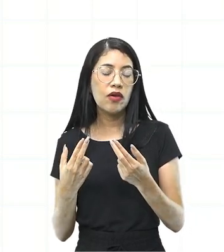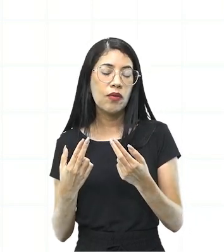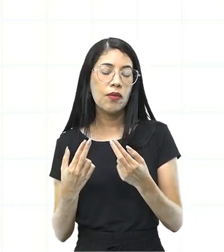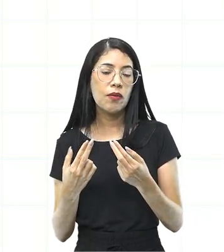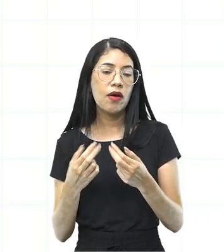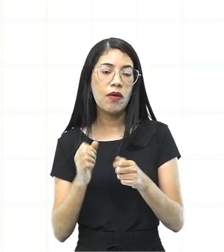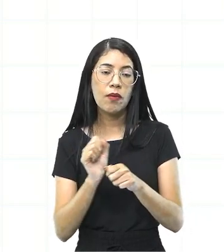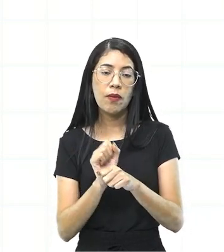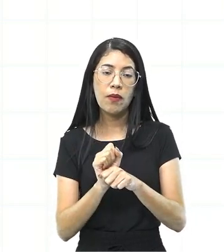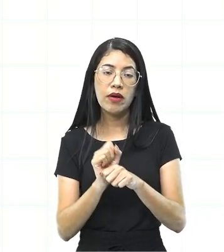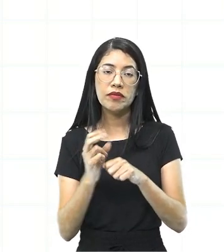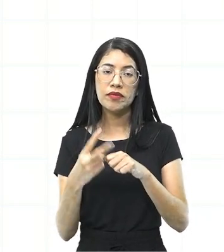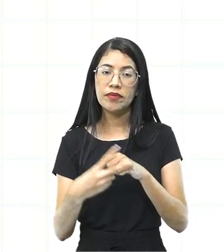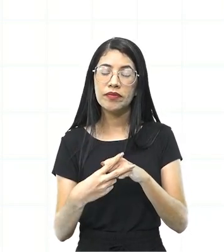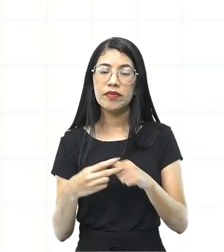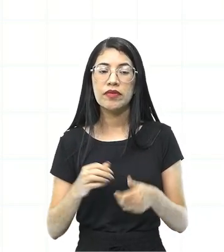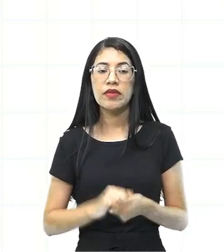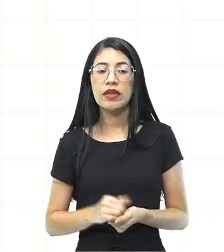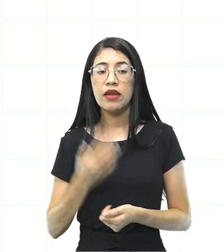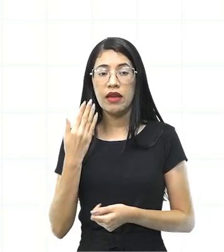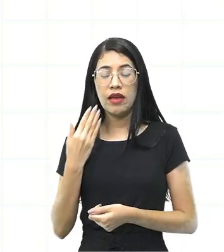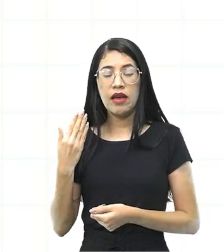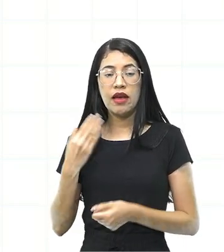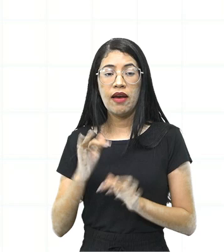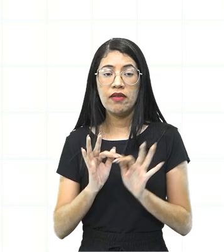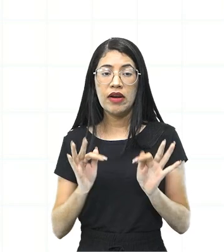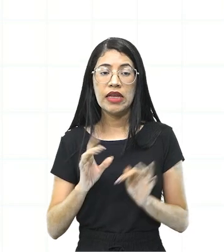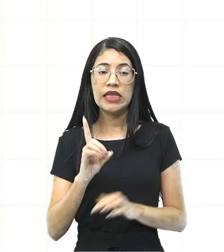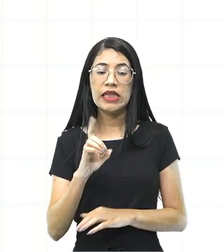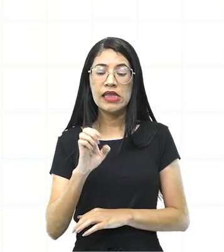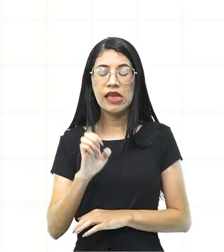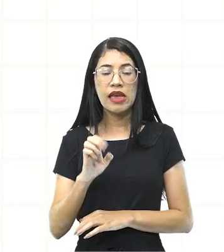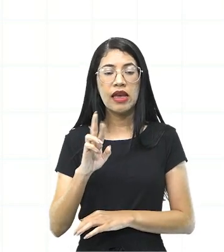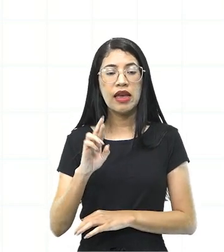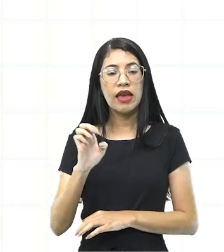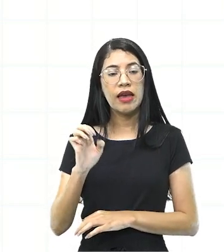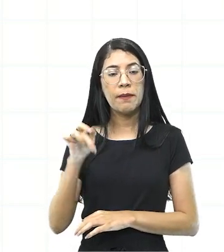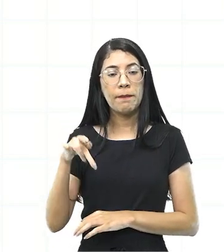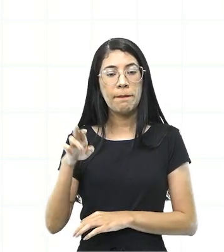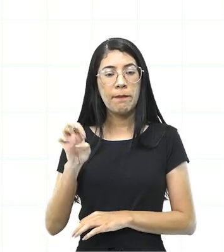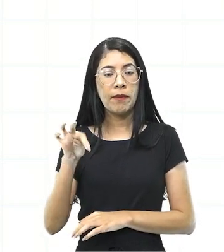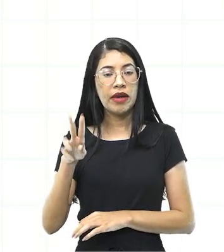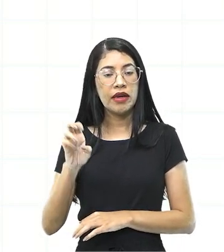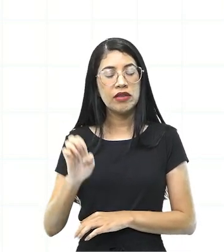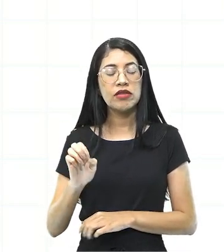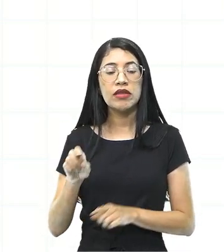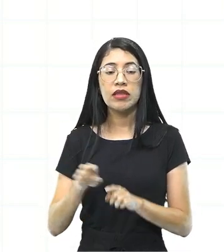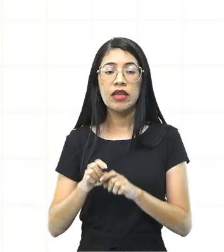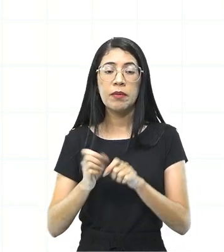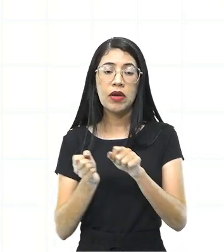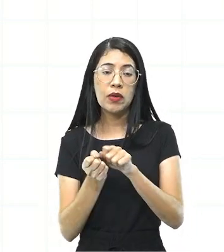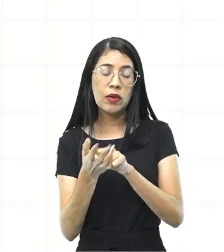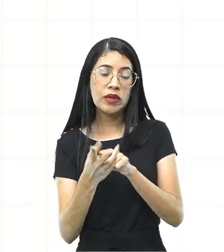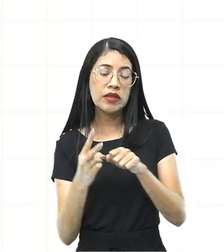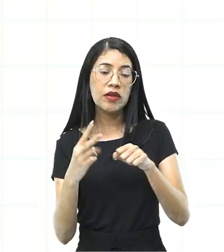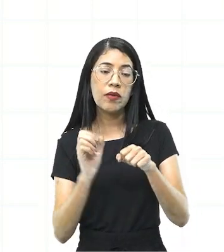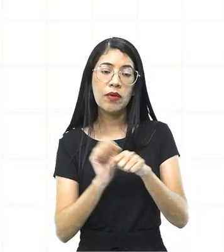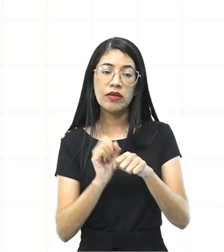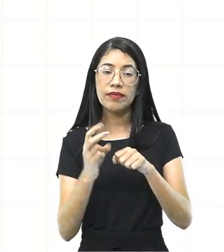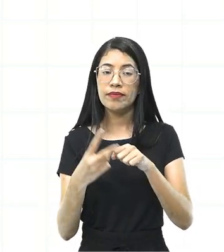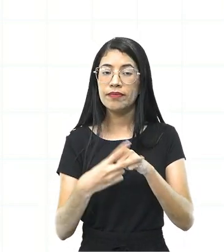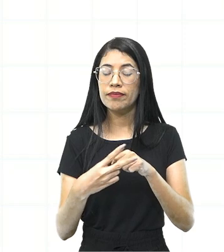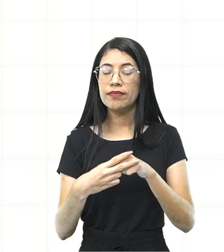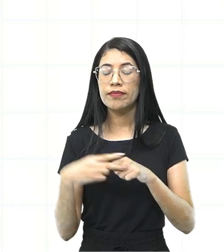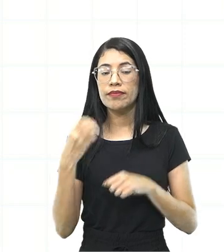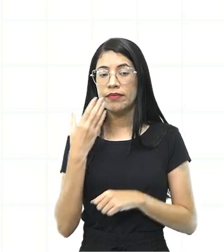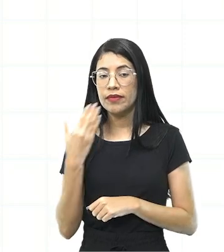A mesma coisa, de repente. Ó. De repente é uma locução adverbial. Olha só